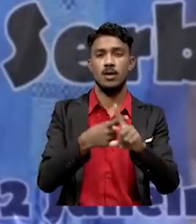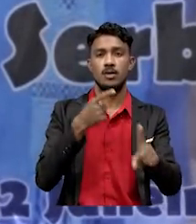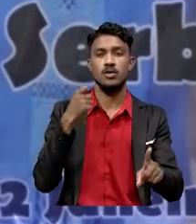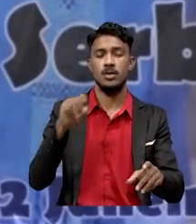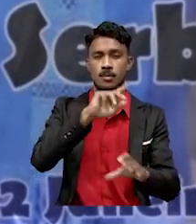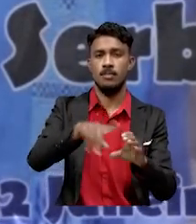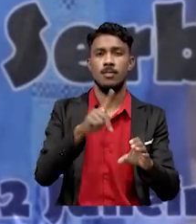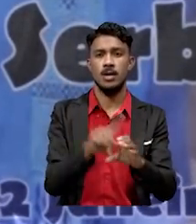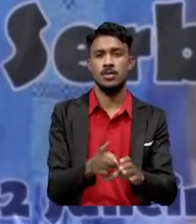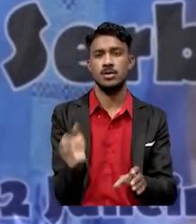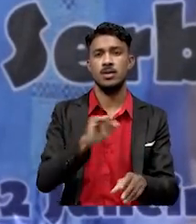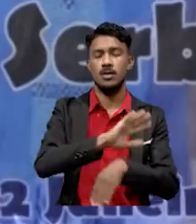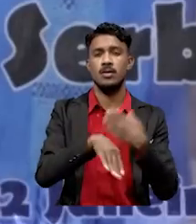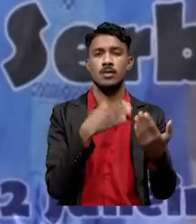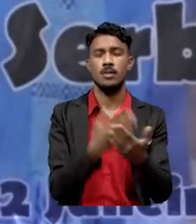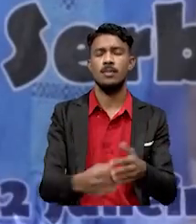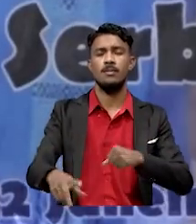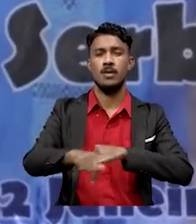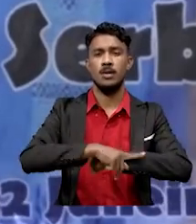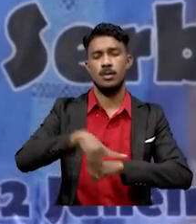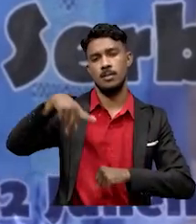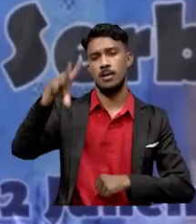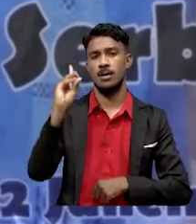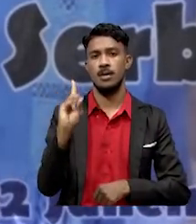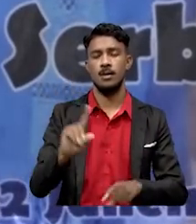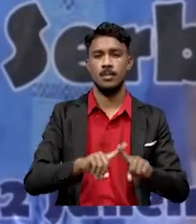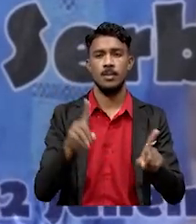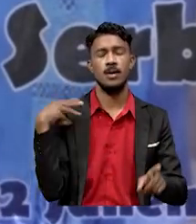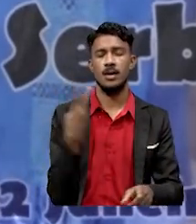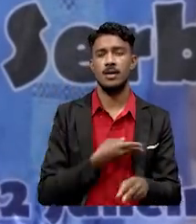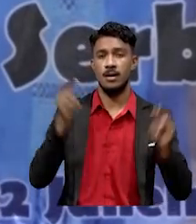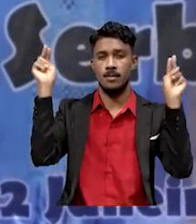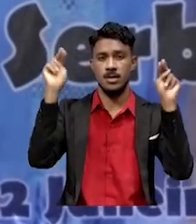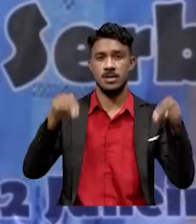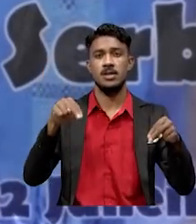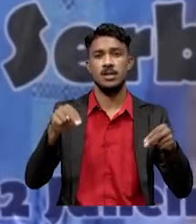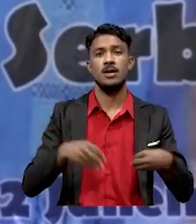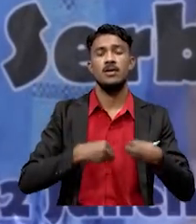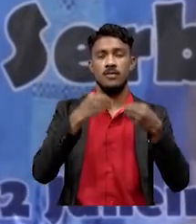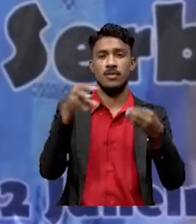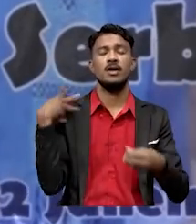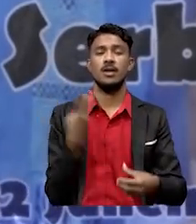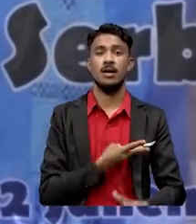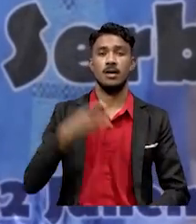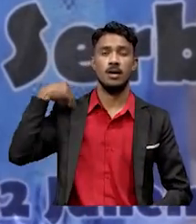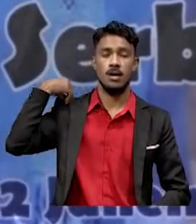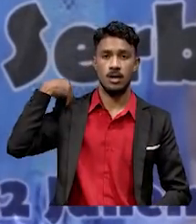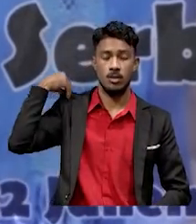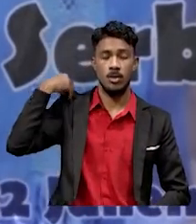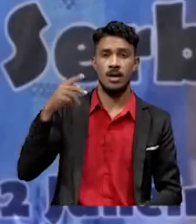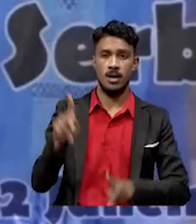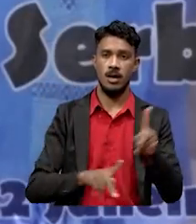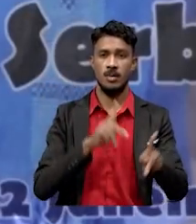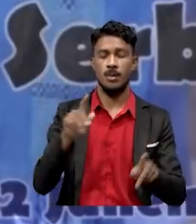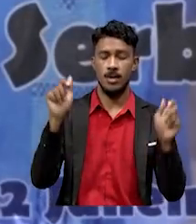militantes, votantes Partido Democrático. Ita precisa oferecer ter candidato para o povo, para